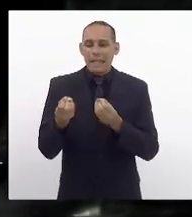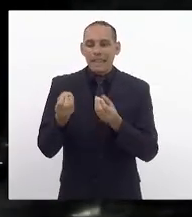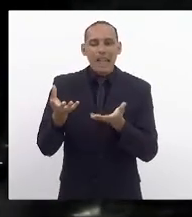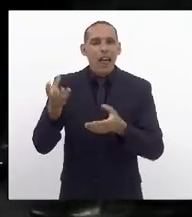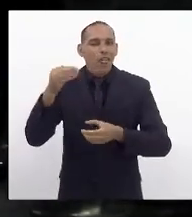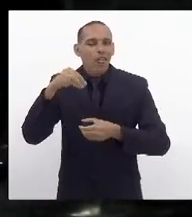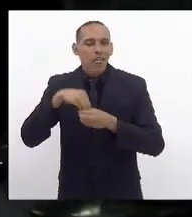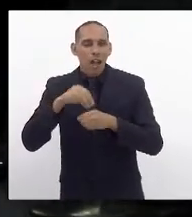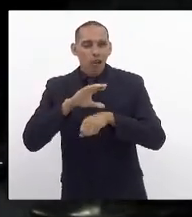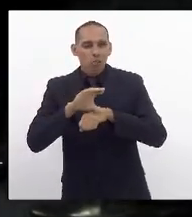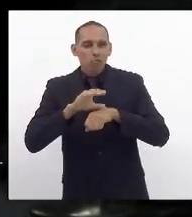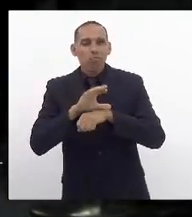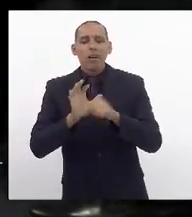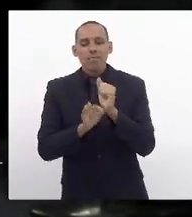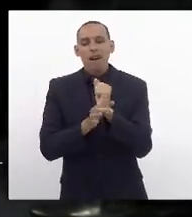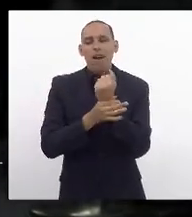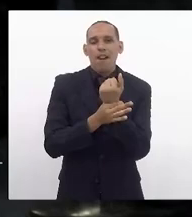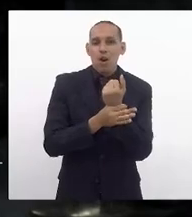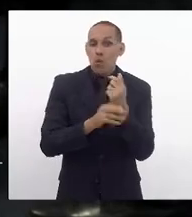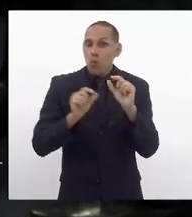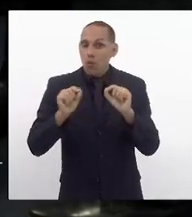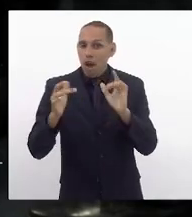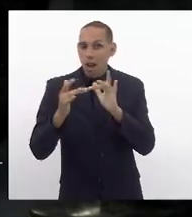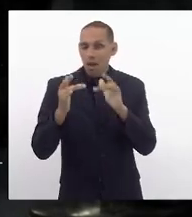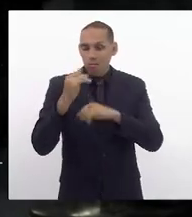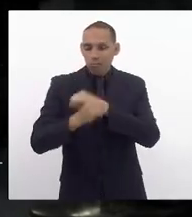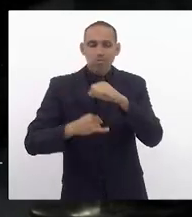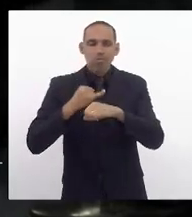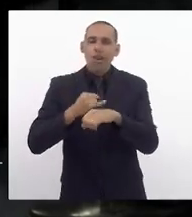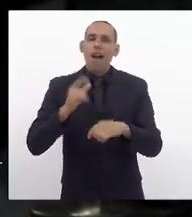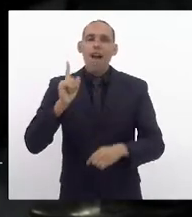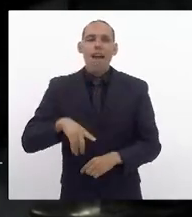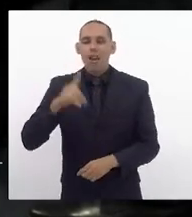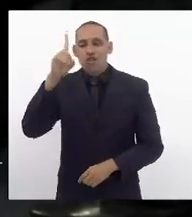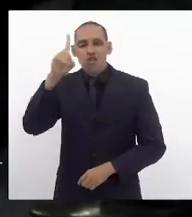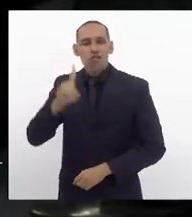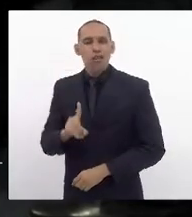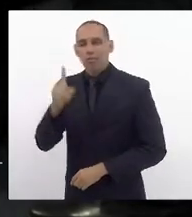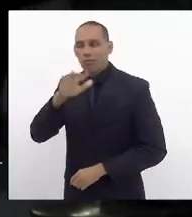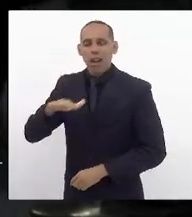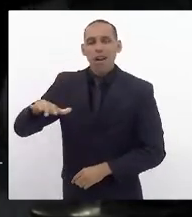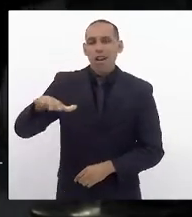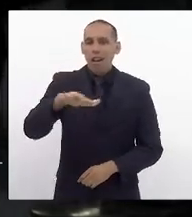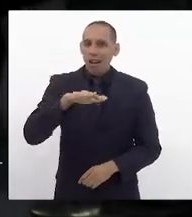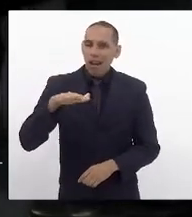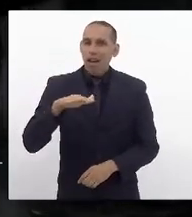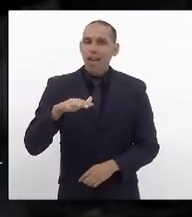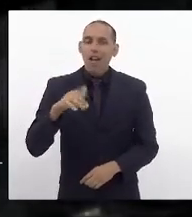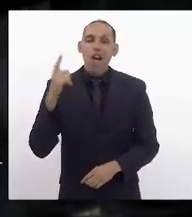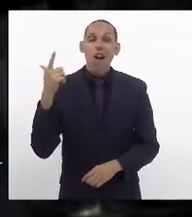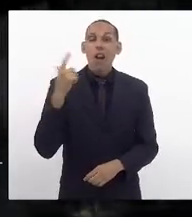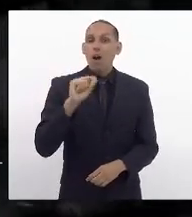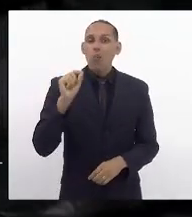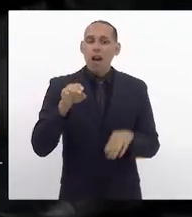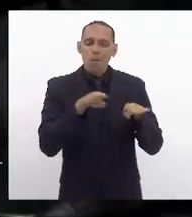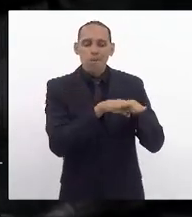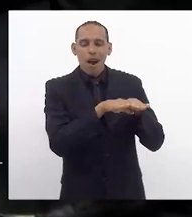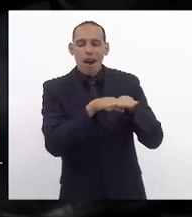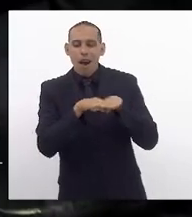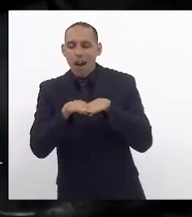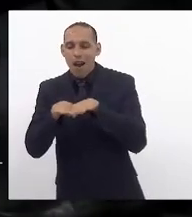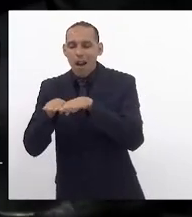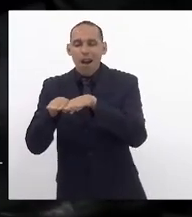Constituição que a conectividade seja um direito. Esse é mais um passo para garantir uma igualdade